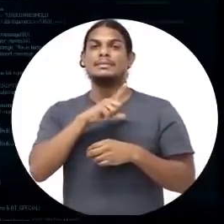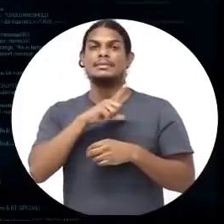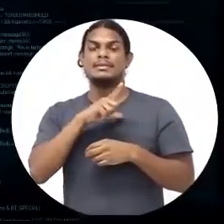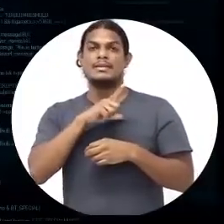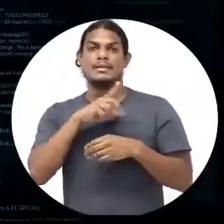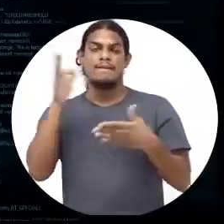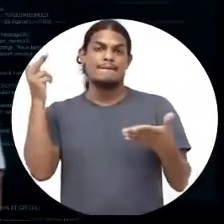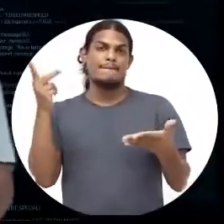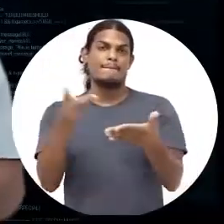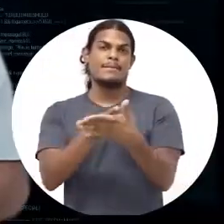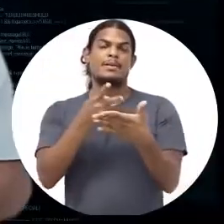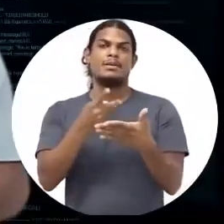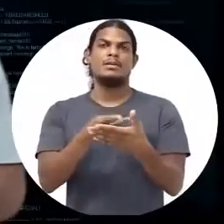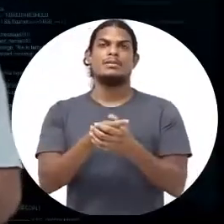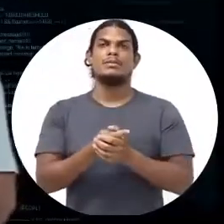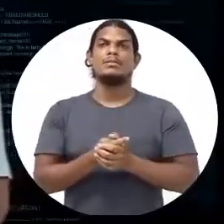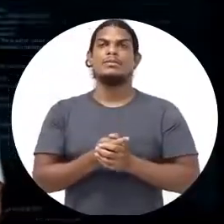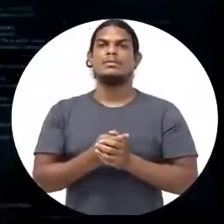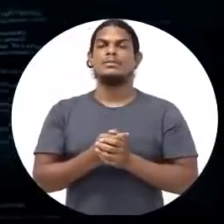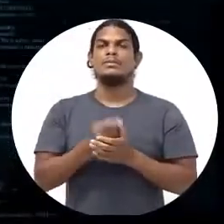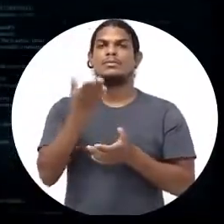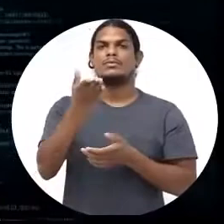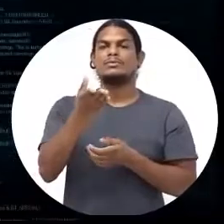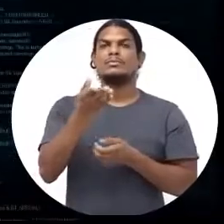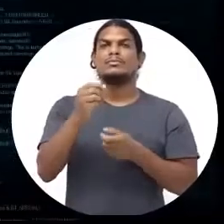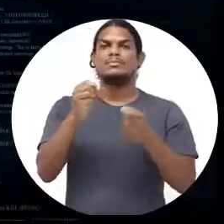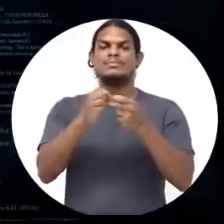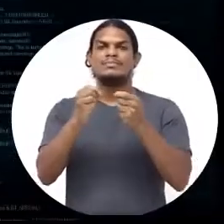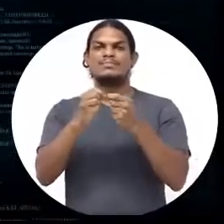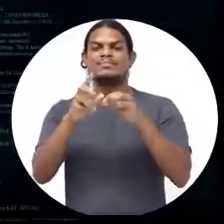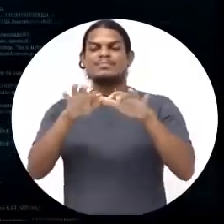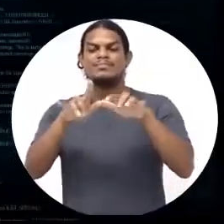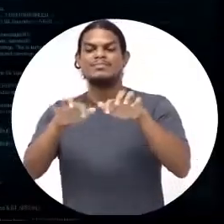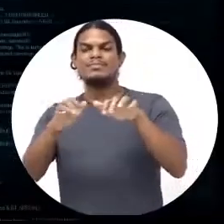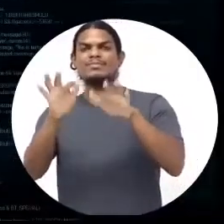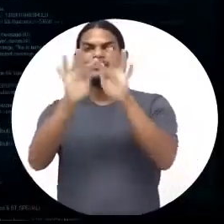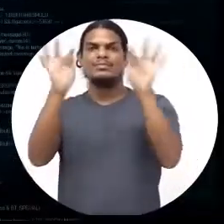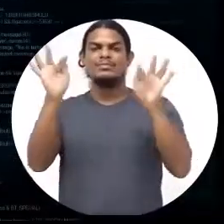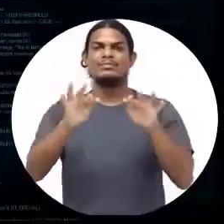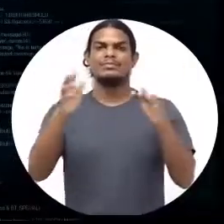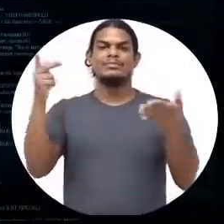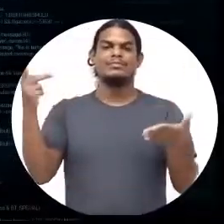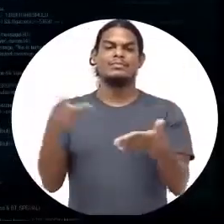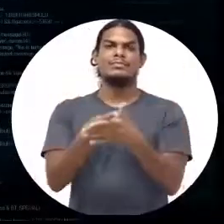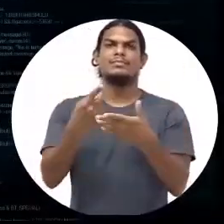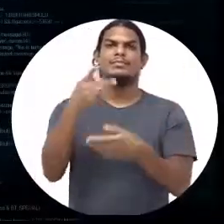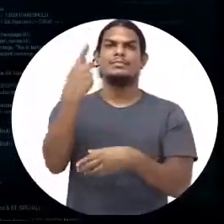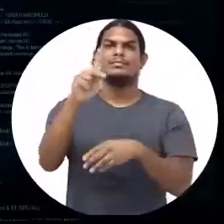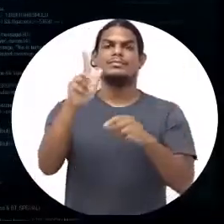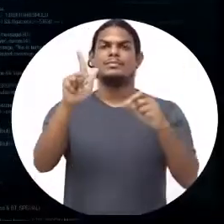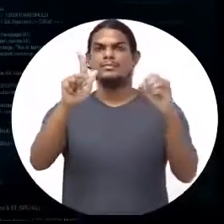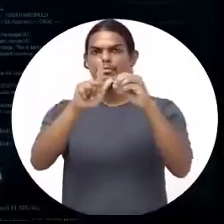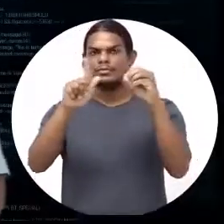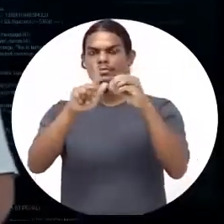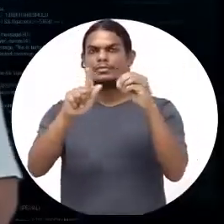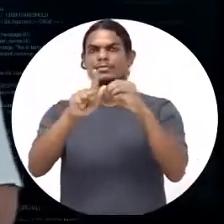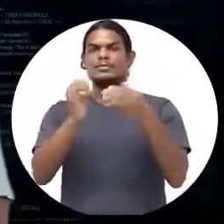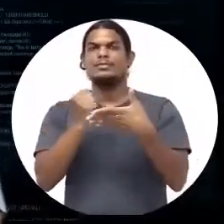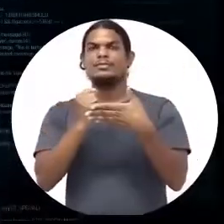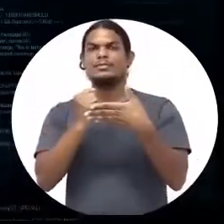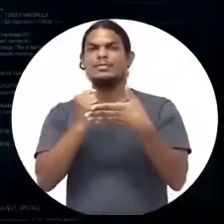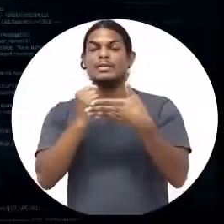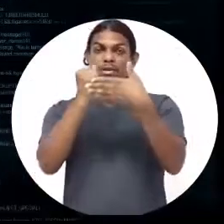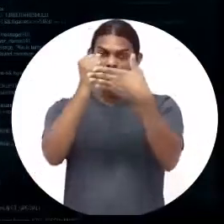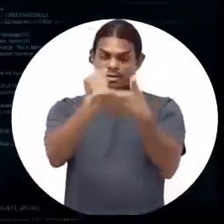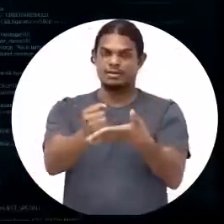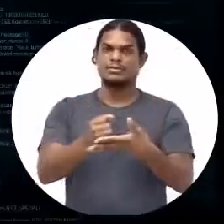pode ser, se você não está fazendo da forma correta, pode ser que ele passe batido. Mas não só o robô do Google,